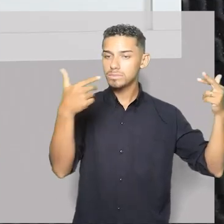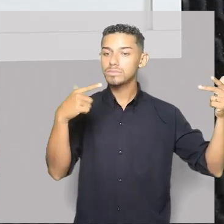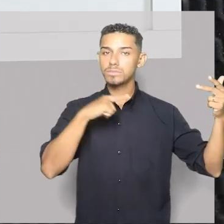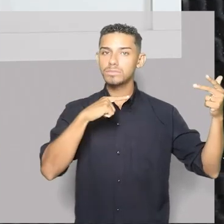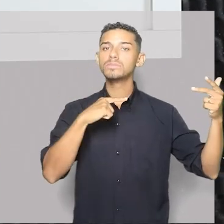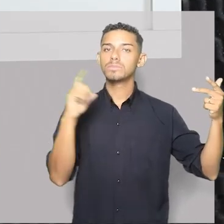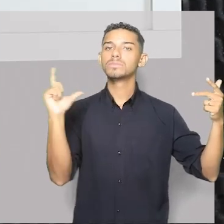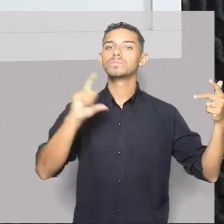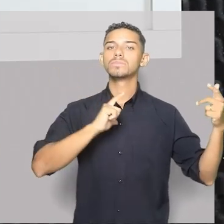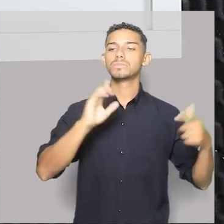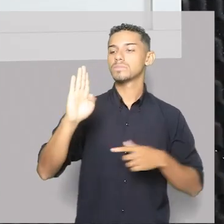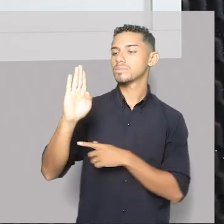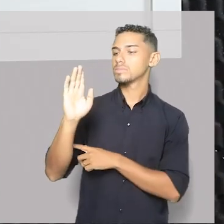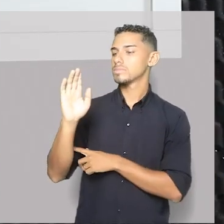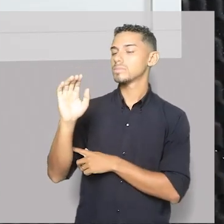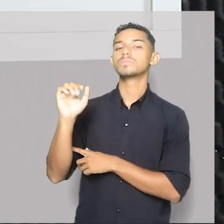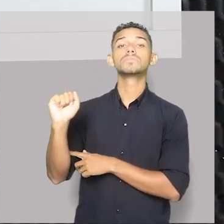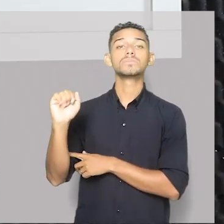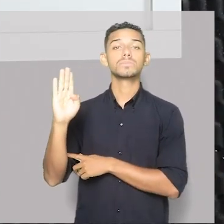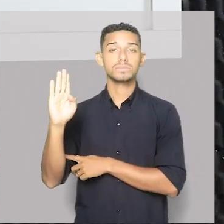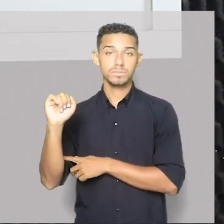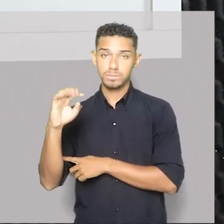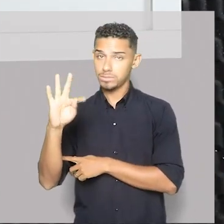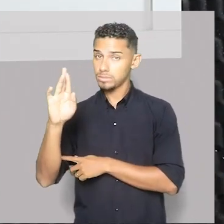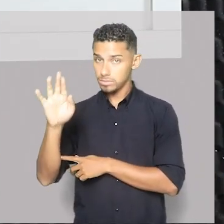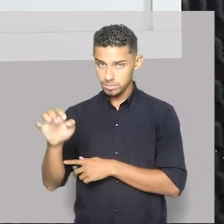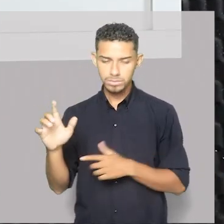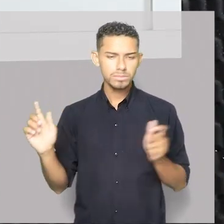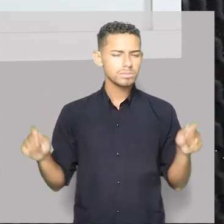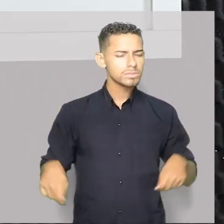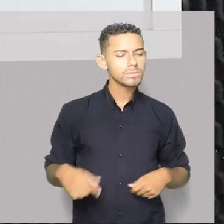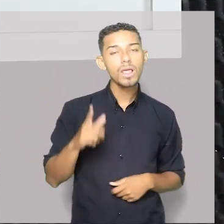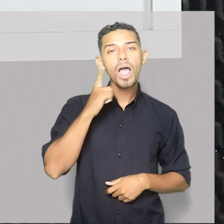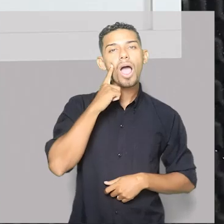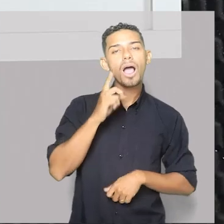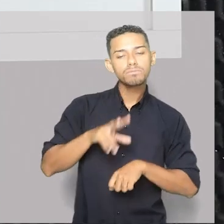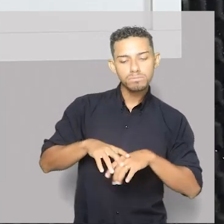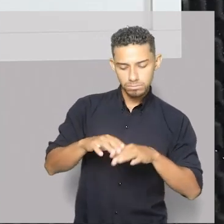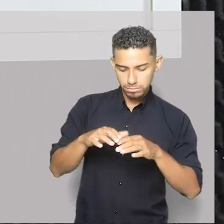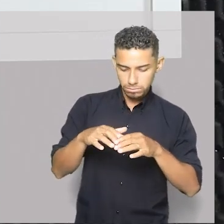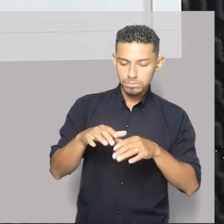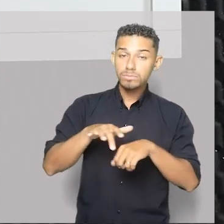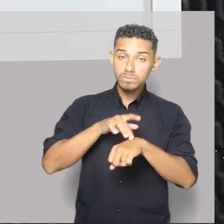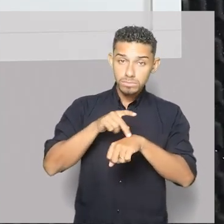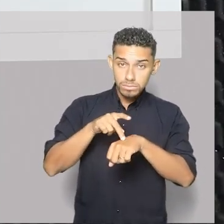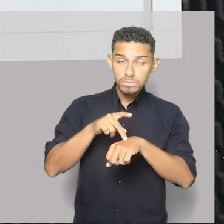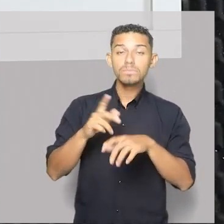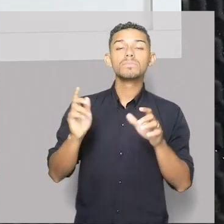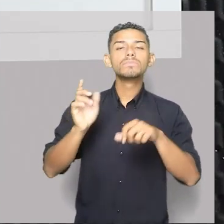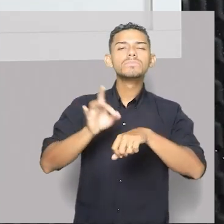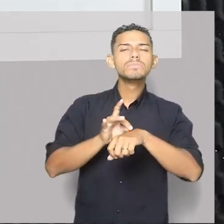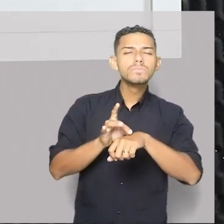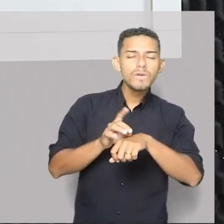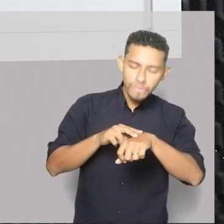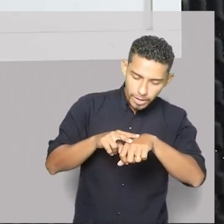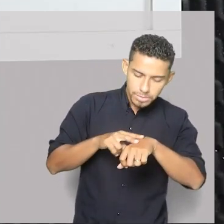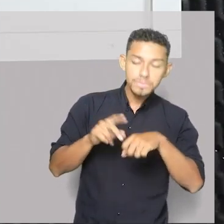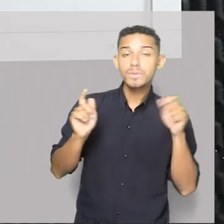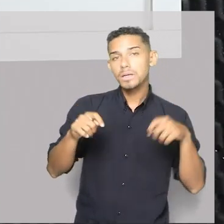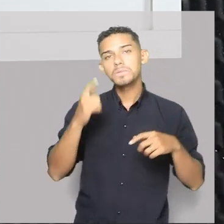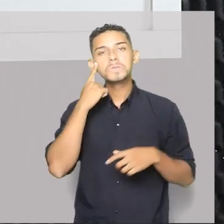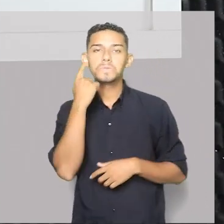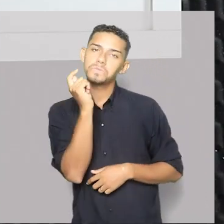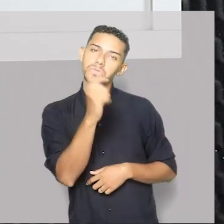o surgimento de flores e frutos é uma novidade na evolução. Foi uma novidade que garantiu uma vantagem para